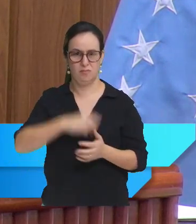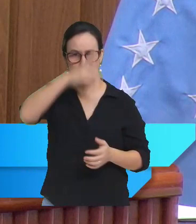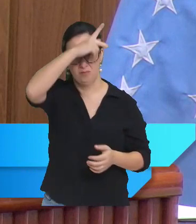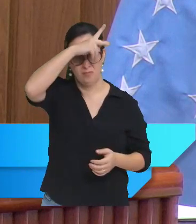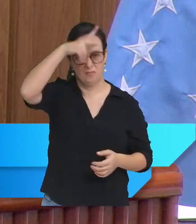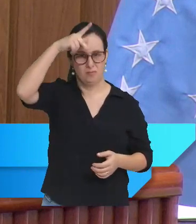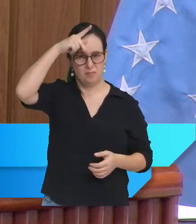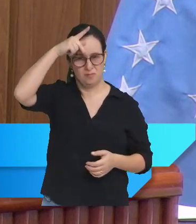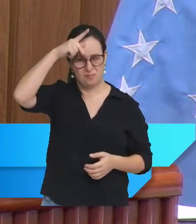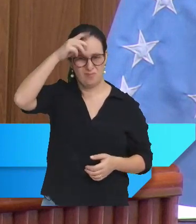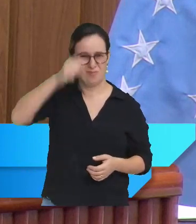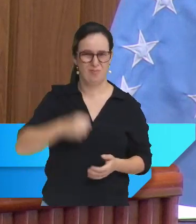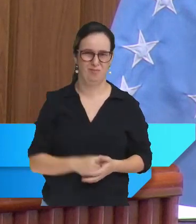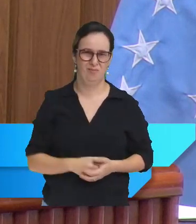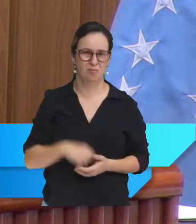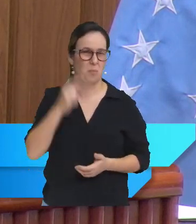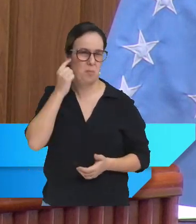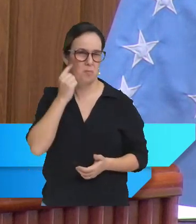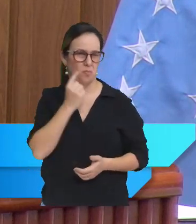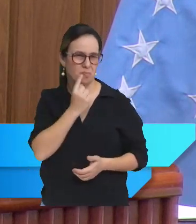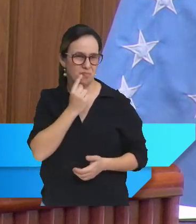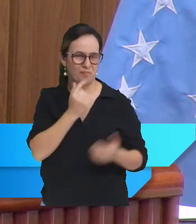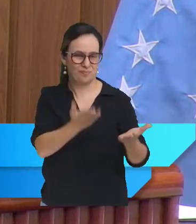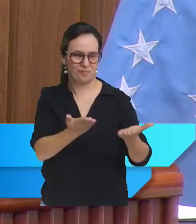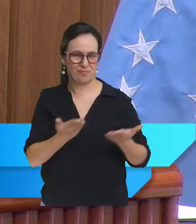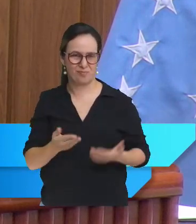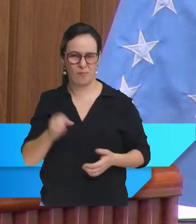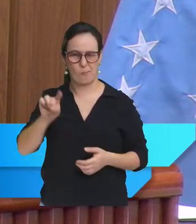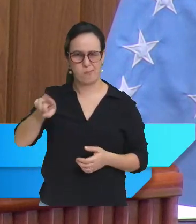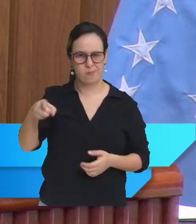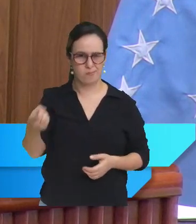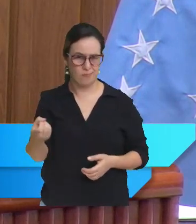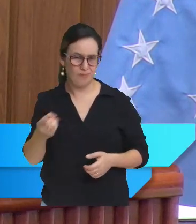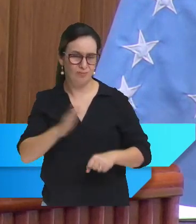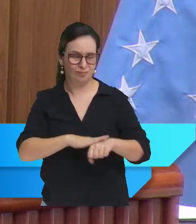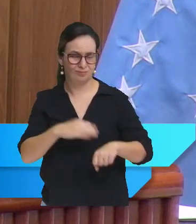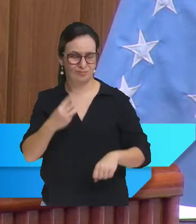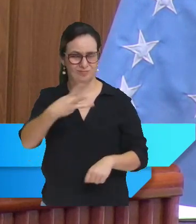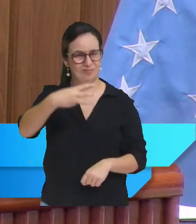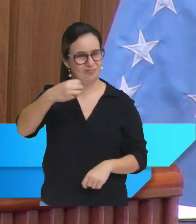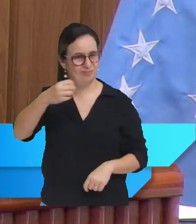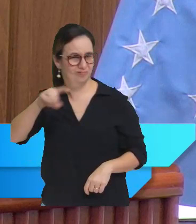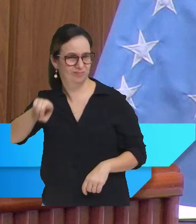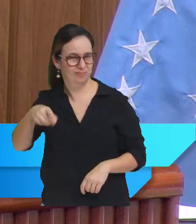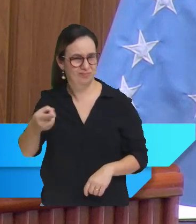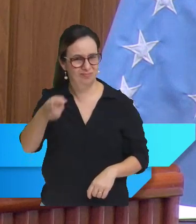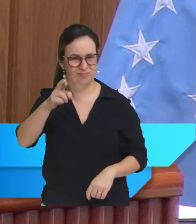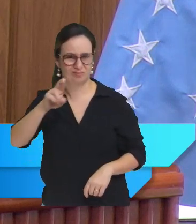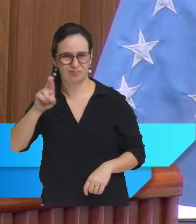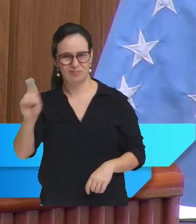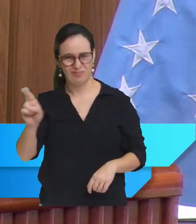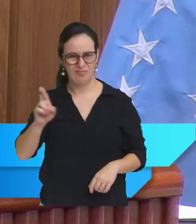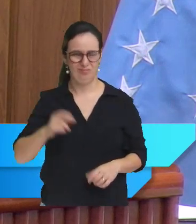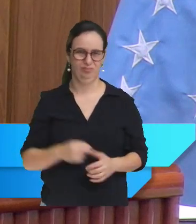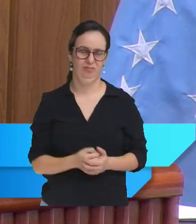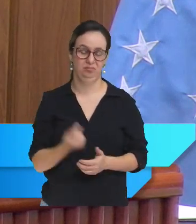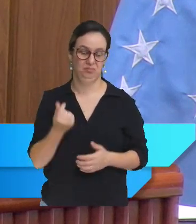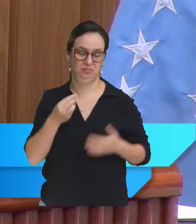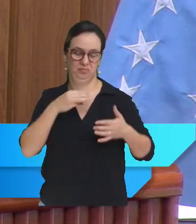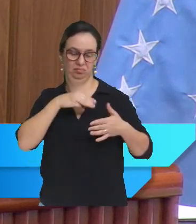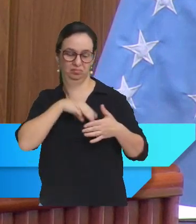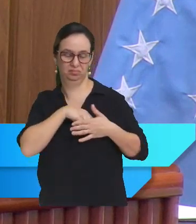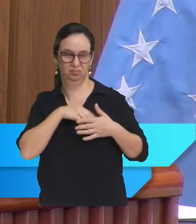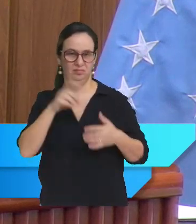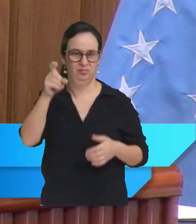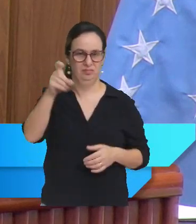pasta, ela já recebeu mais de 1.300.000 em honorários sucumbenciais. Existe um ataque, um termo de ajuste de conduta no Ministério